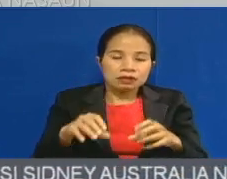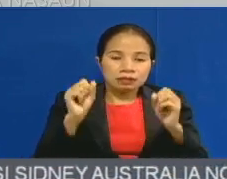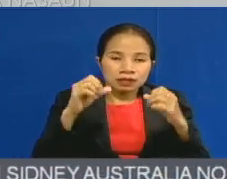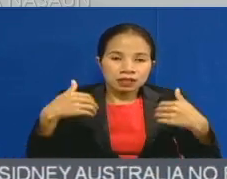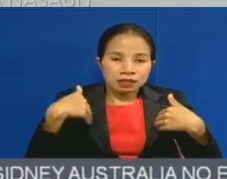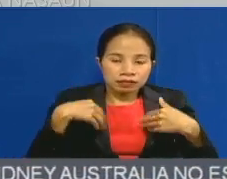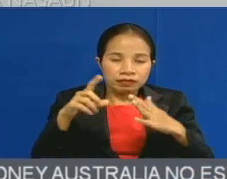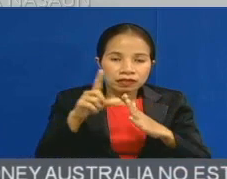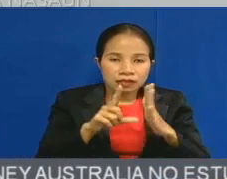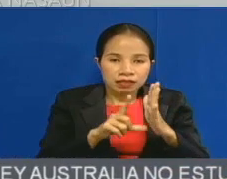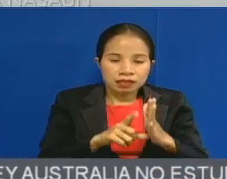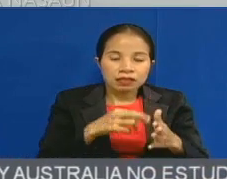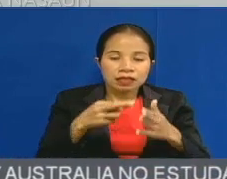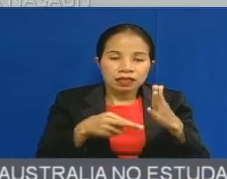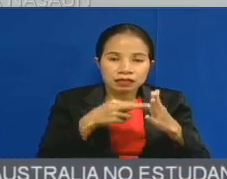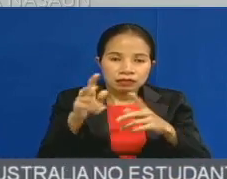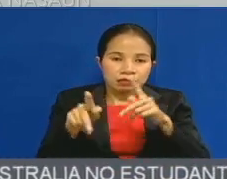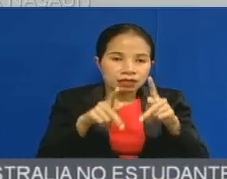acto crime infantil de Timor-Leste.